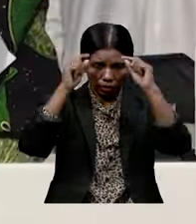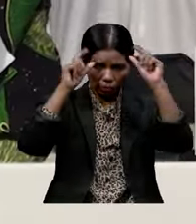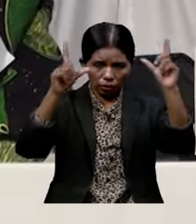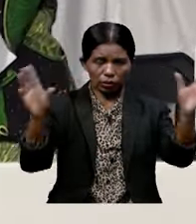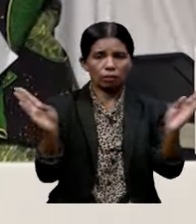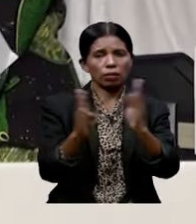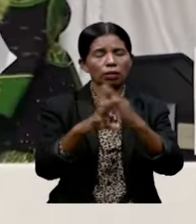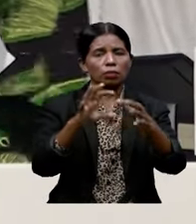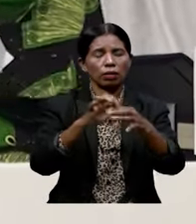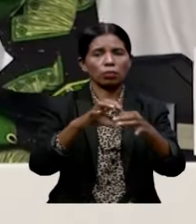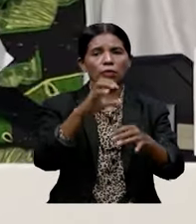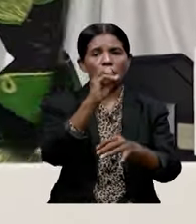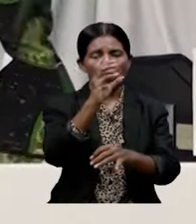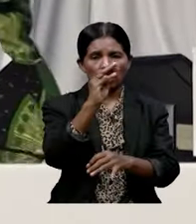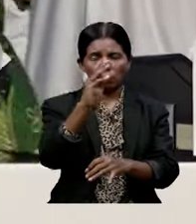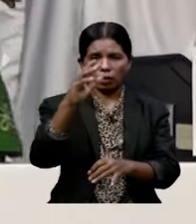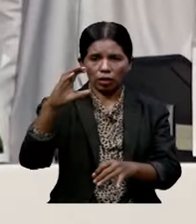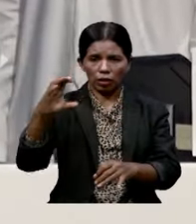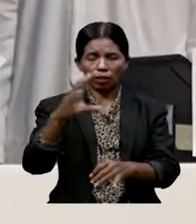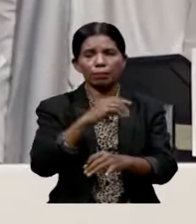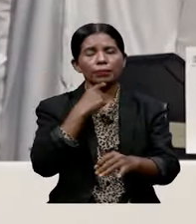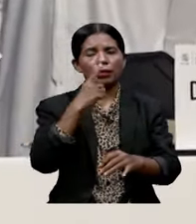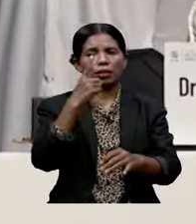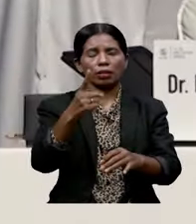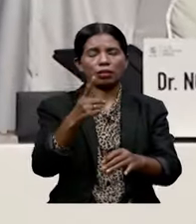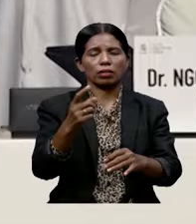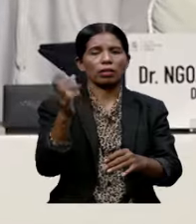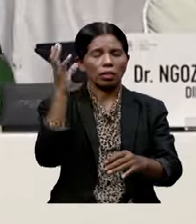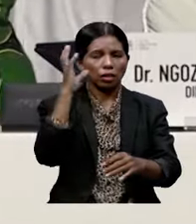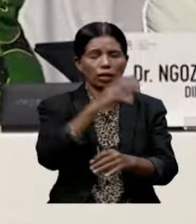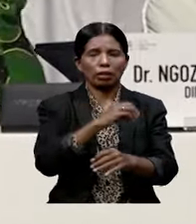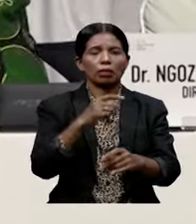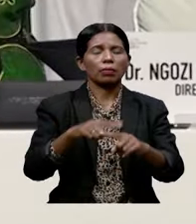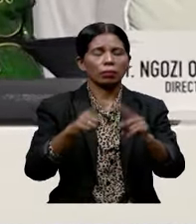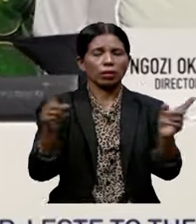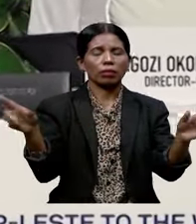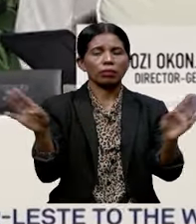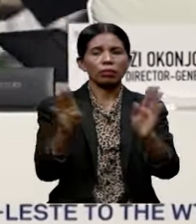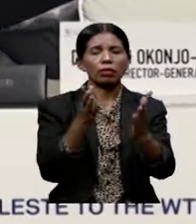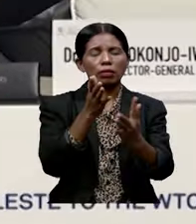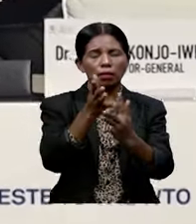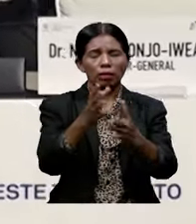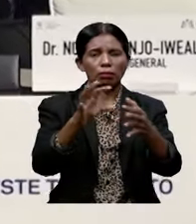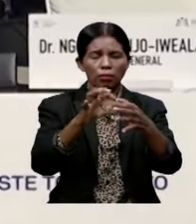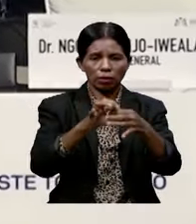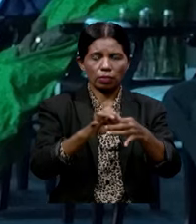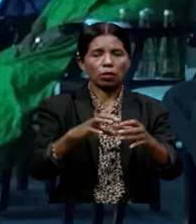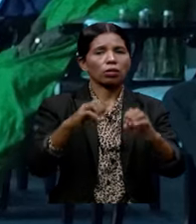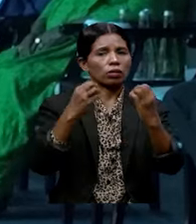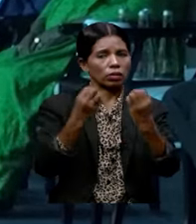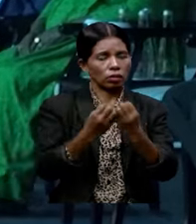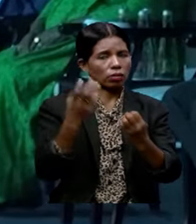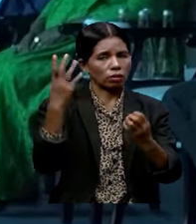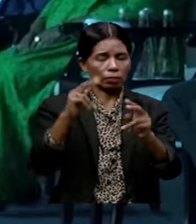membro Organização Mundial Comércio e a Abu Dhabi, Emirados Árabes Unidos, mas bem, atu sai membro pleno da organização refere, precisa